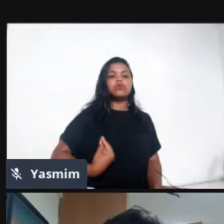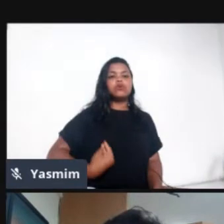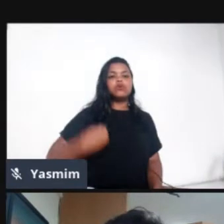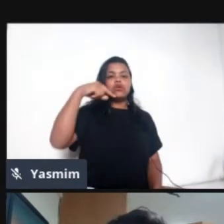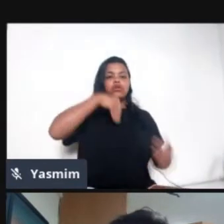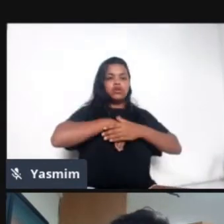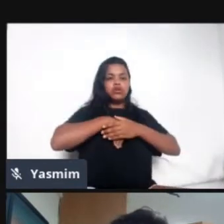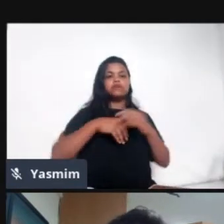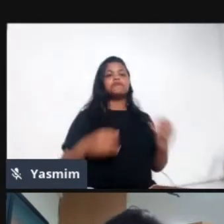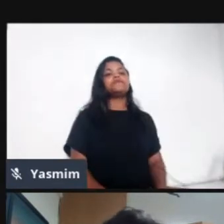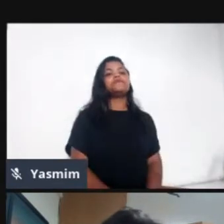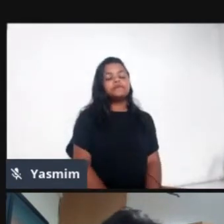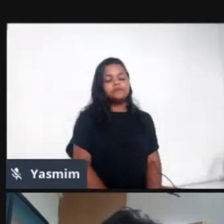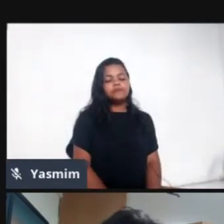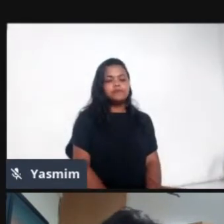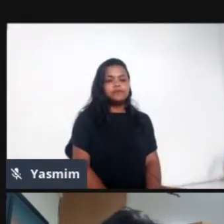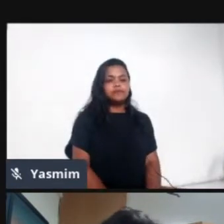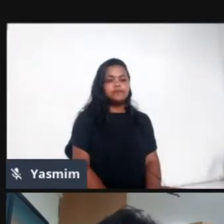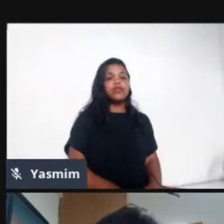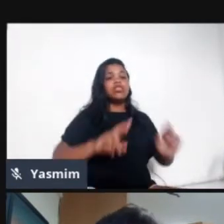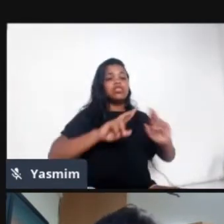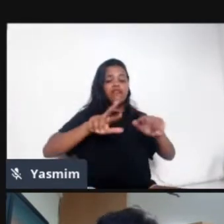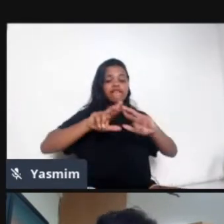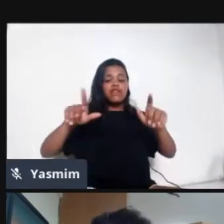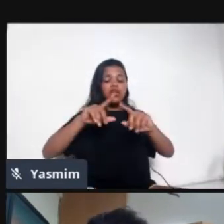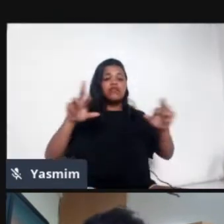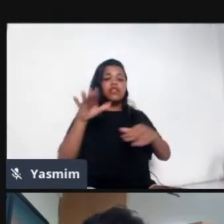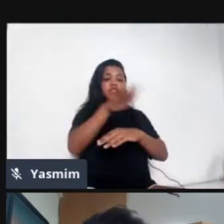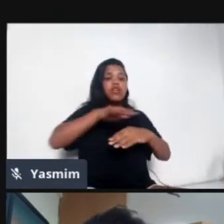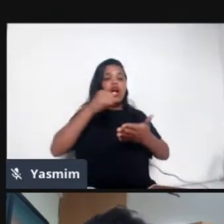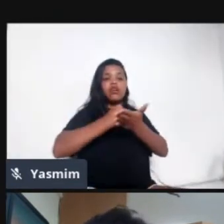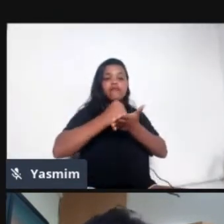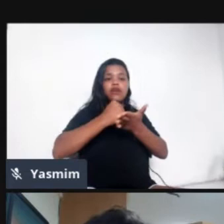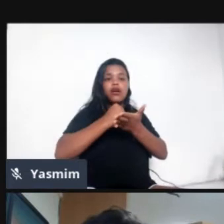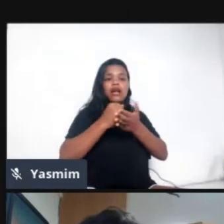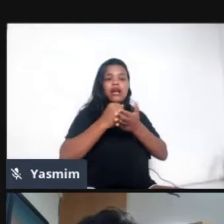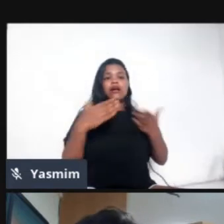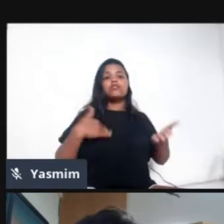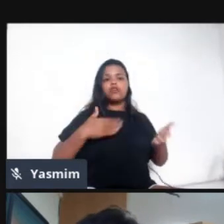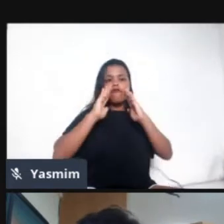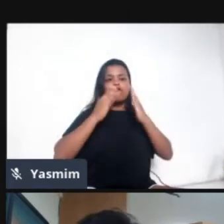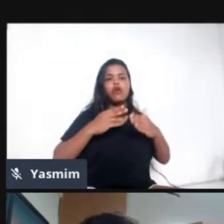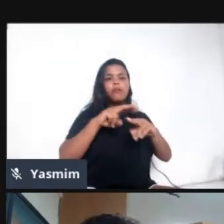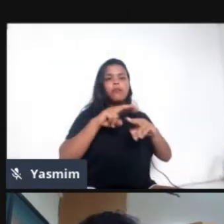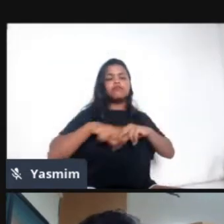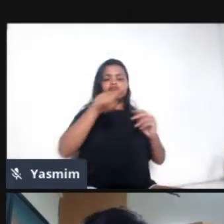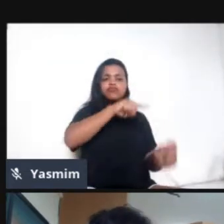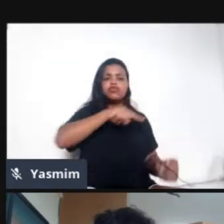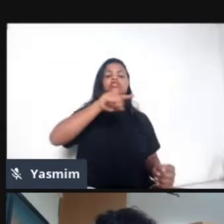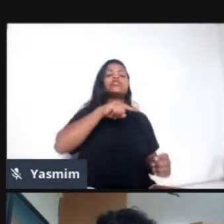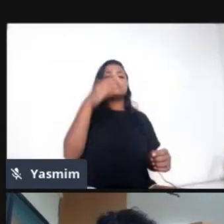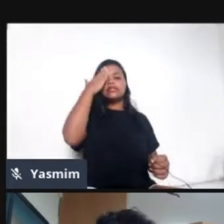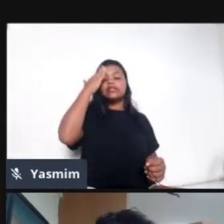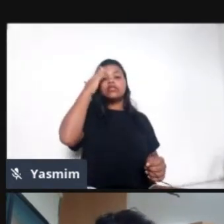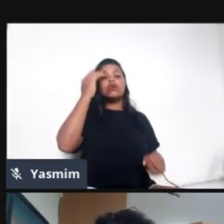Pois bem, essas diferenças farmacocinéticas, eu estou focando nelas para que a gente entenda que é isso que difere